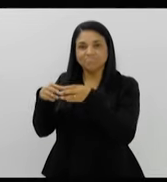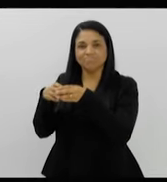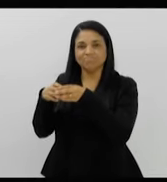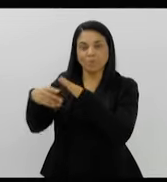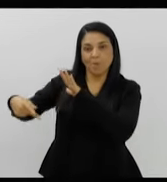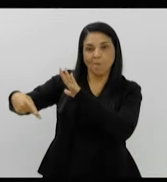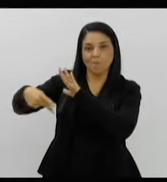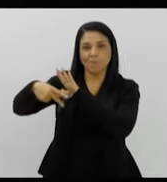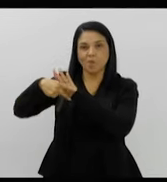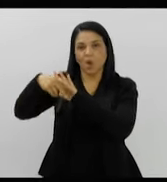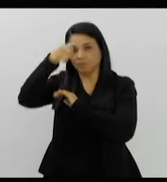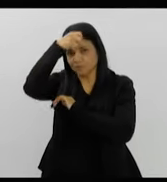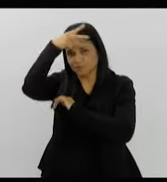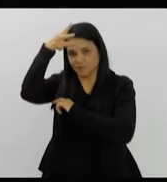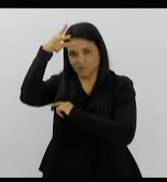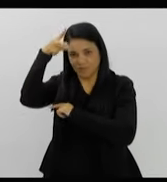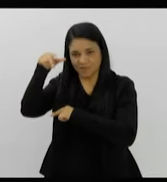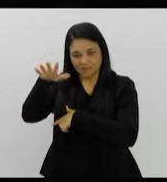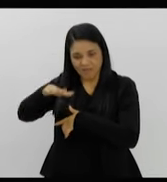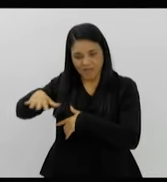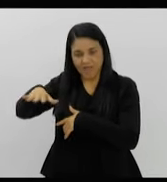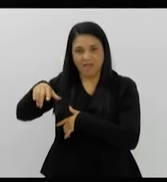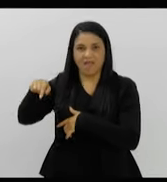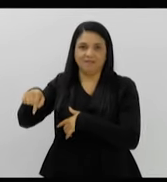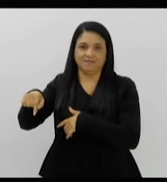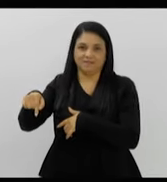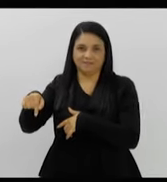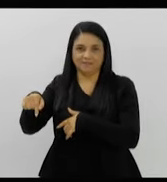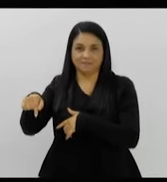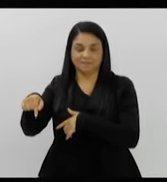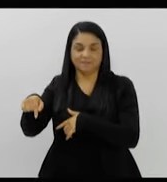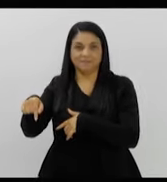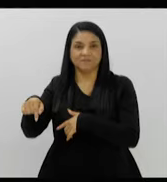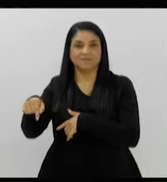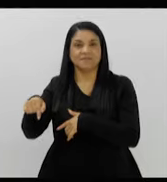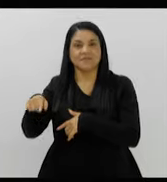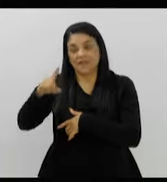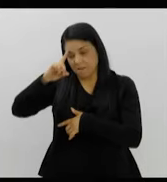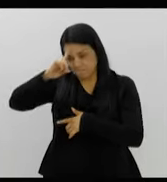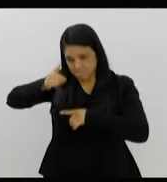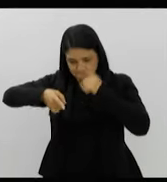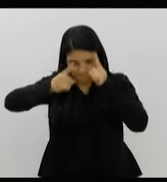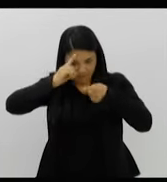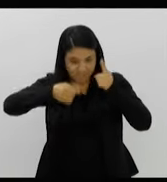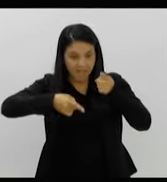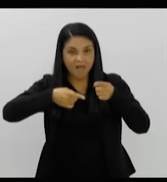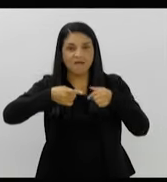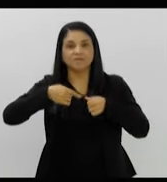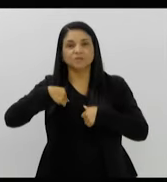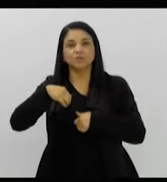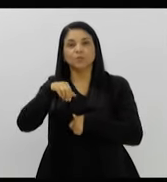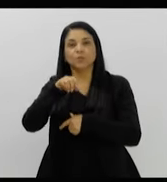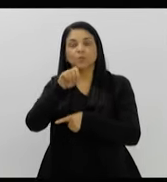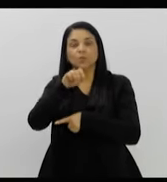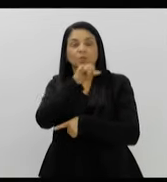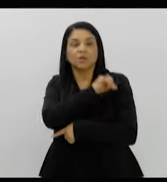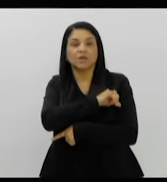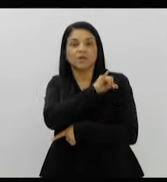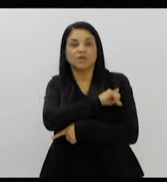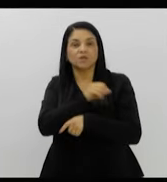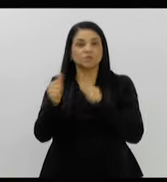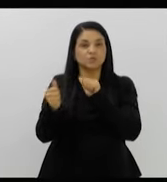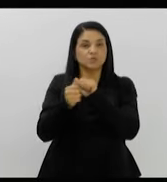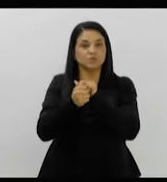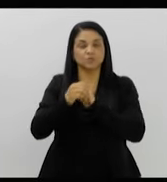precisamos Recordar naquele momento ele mandava no Rio de Janeiro junto com Sérgio Cabral e